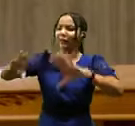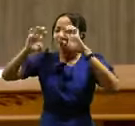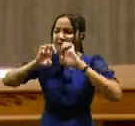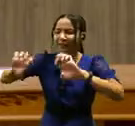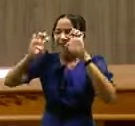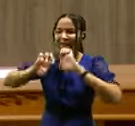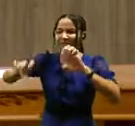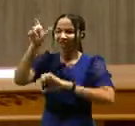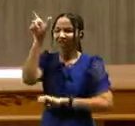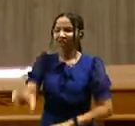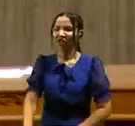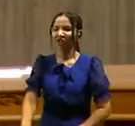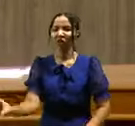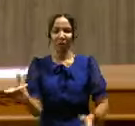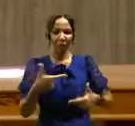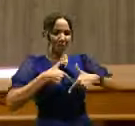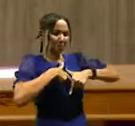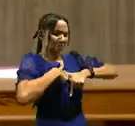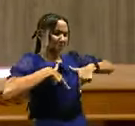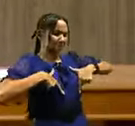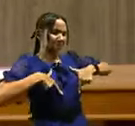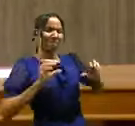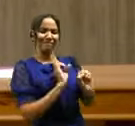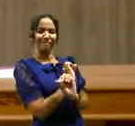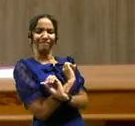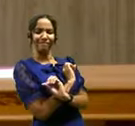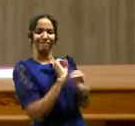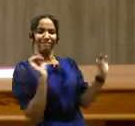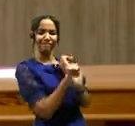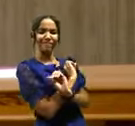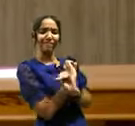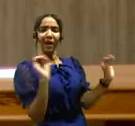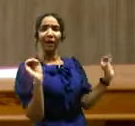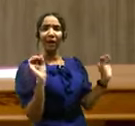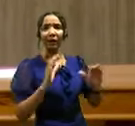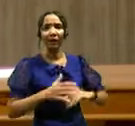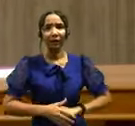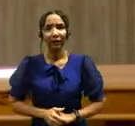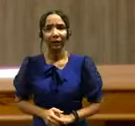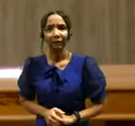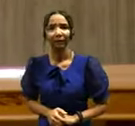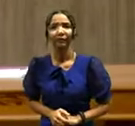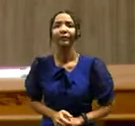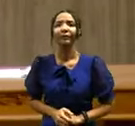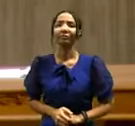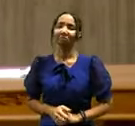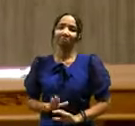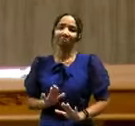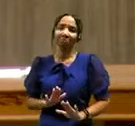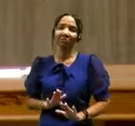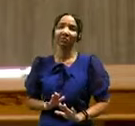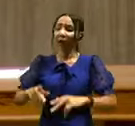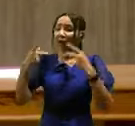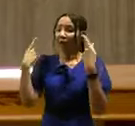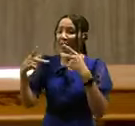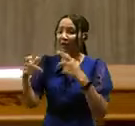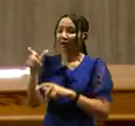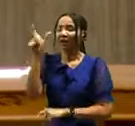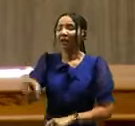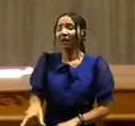irmão que vê o outro glorificando e adorando a Deus pela palavra para ele tanto faz como tanto